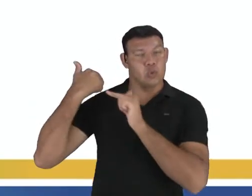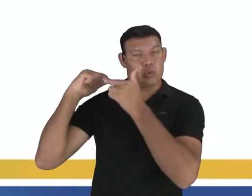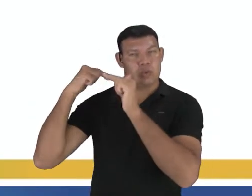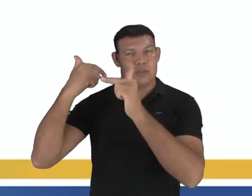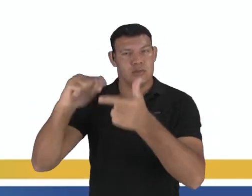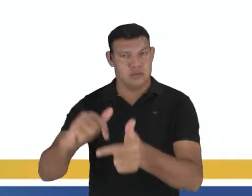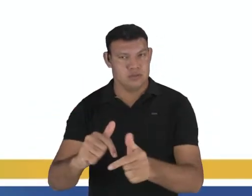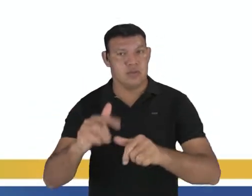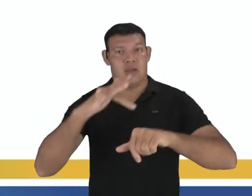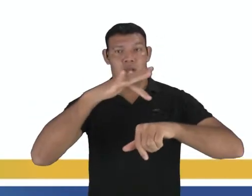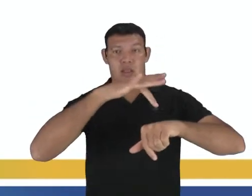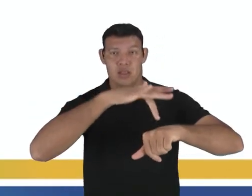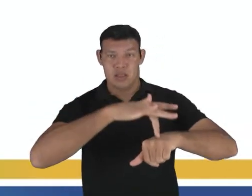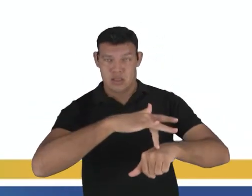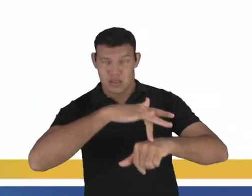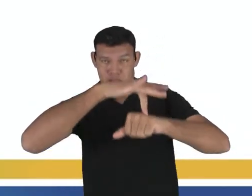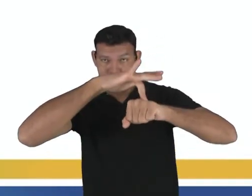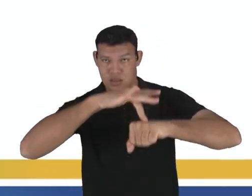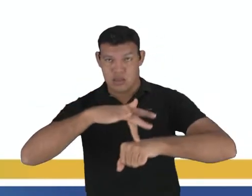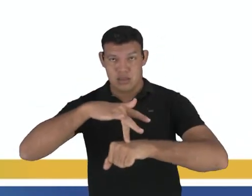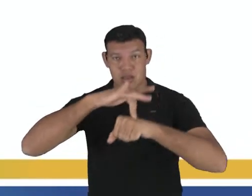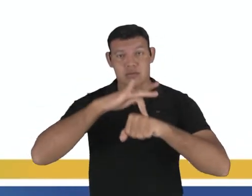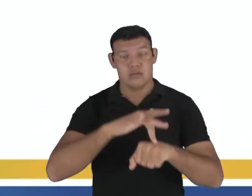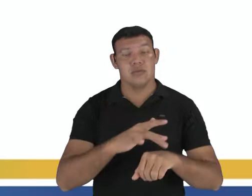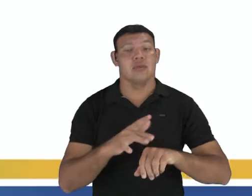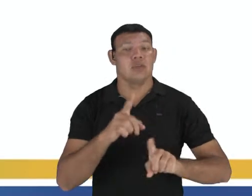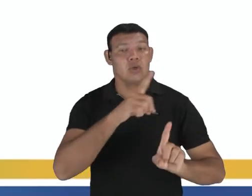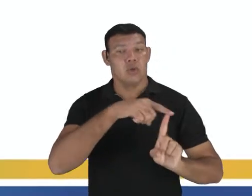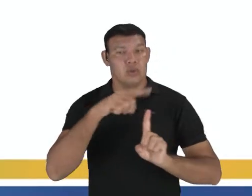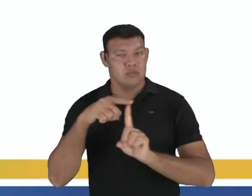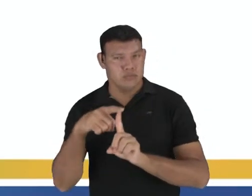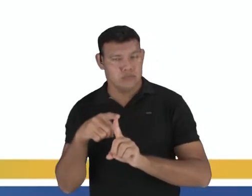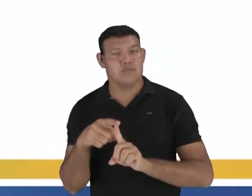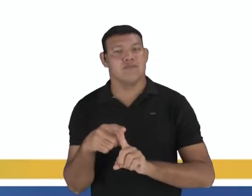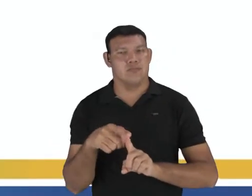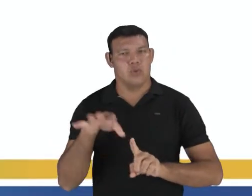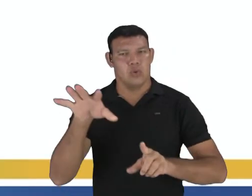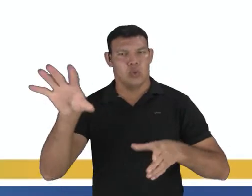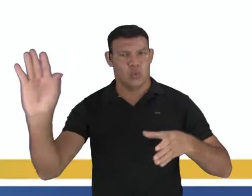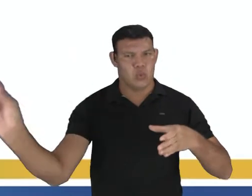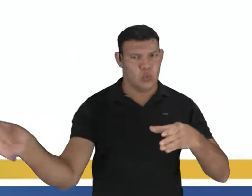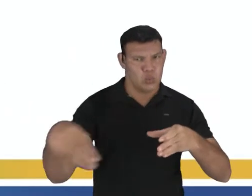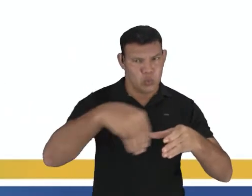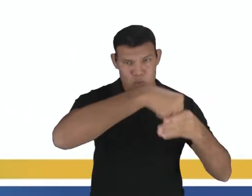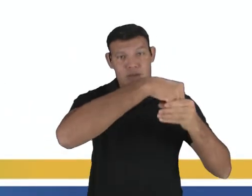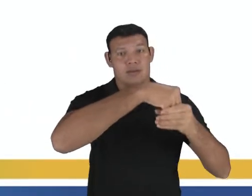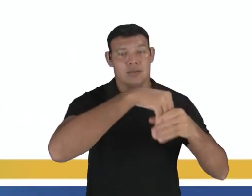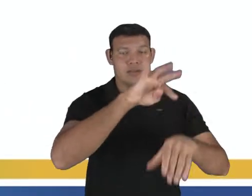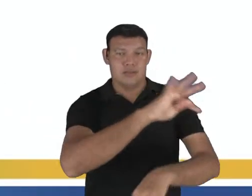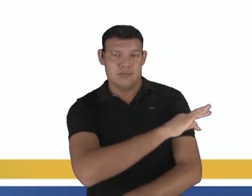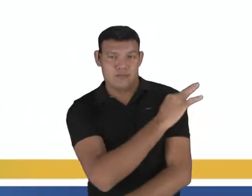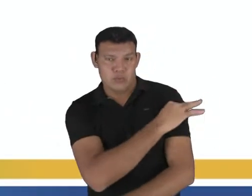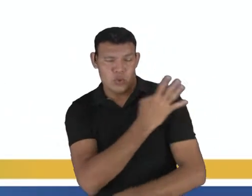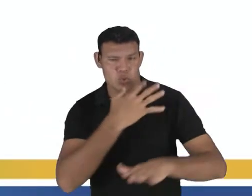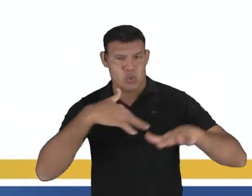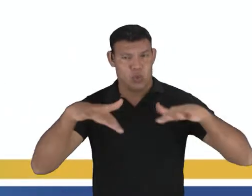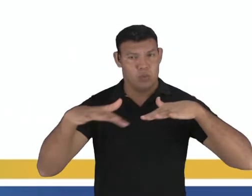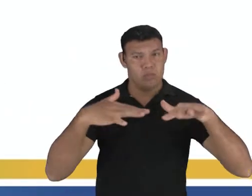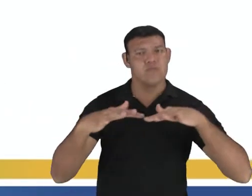também conhecida como balé, é um tipo de dança que reúne uma série de técnicas e